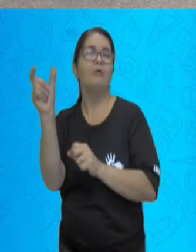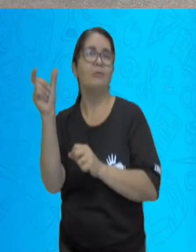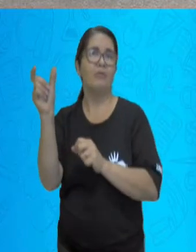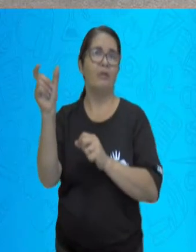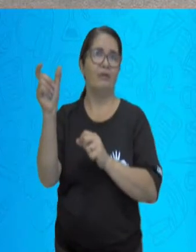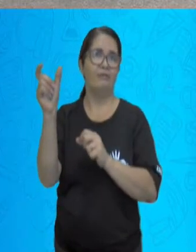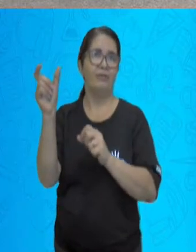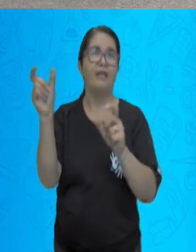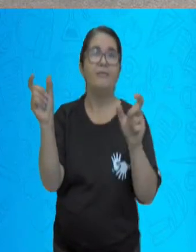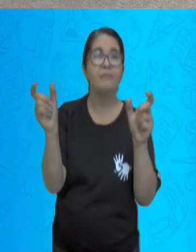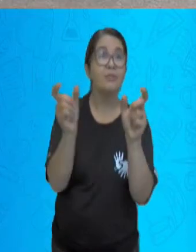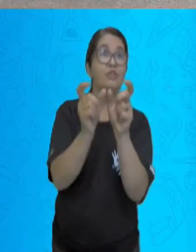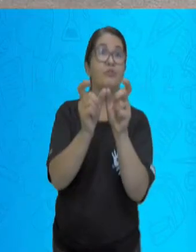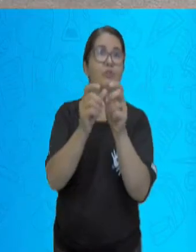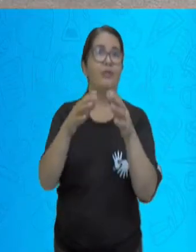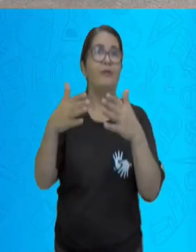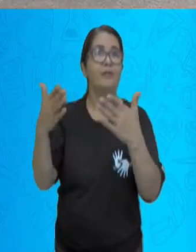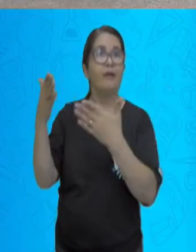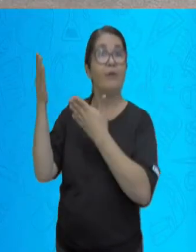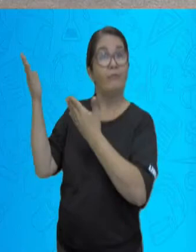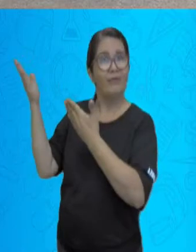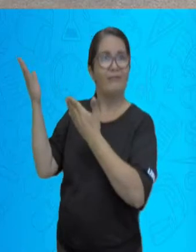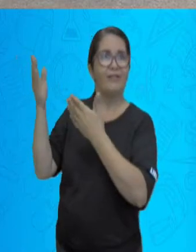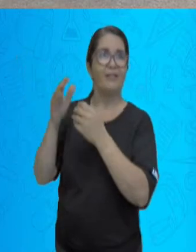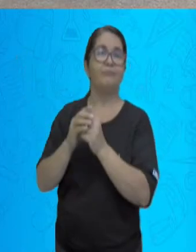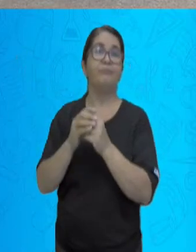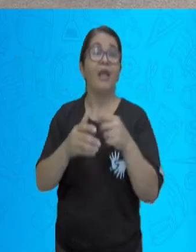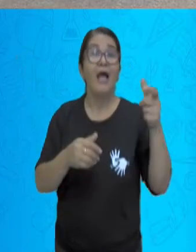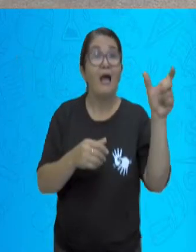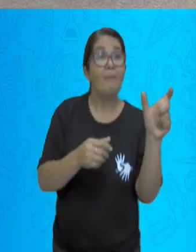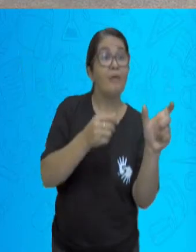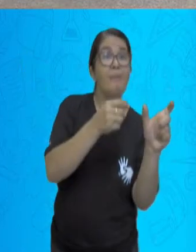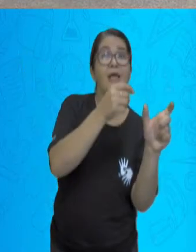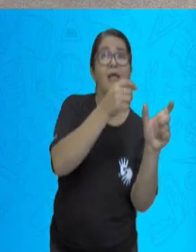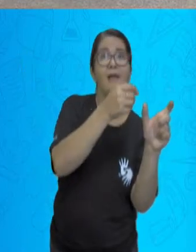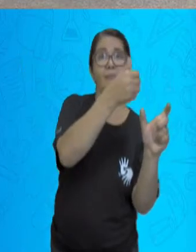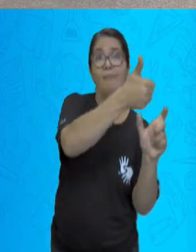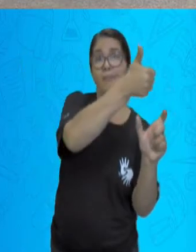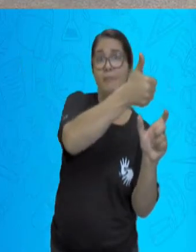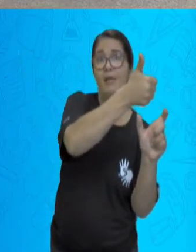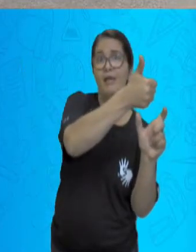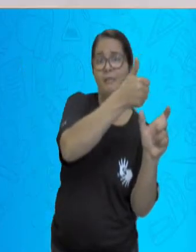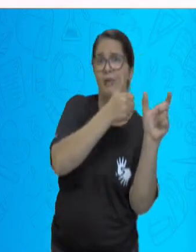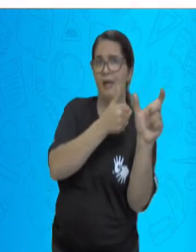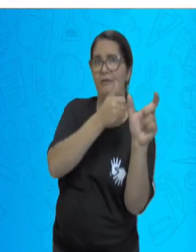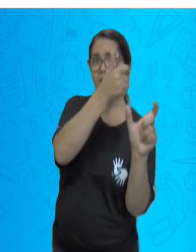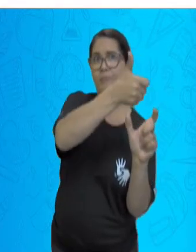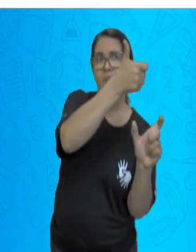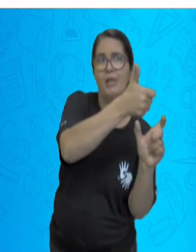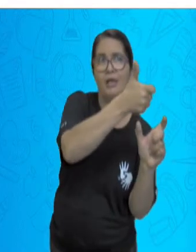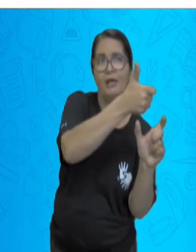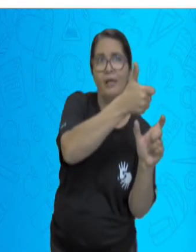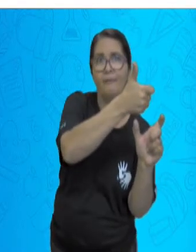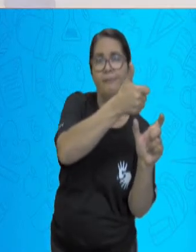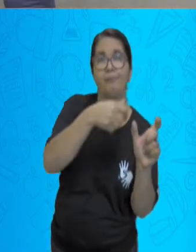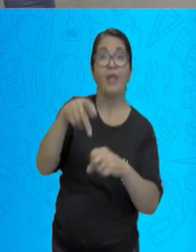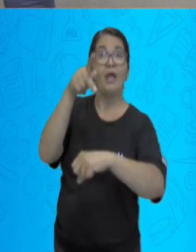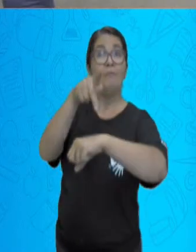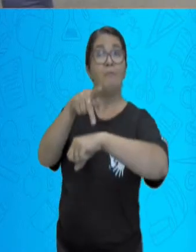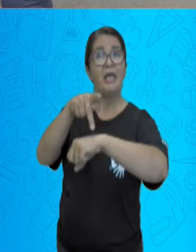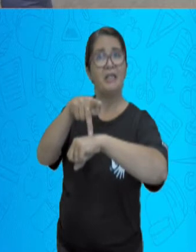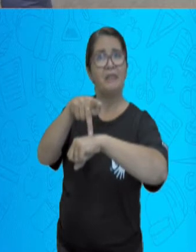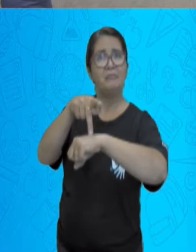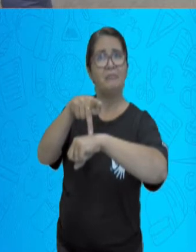Aí temos um exemplo. Pedra, pedreiro. Olha lá. Em vermelho, né, eu consigo perceber que é o radical da